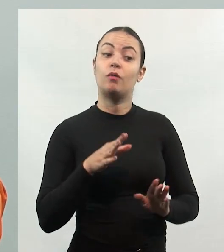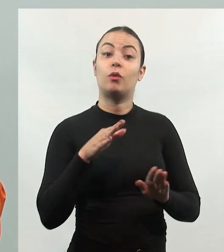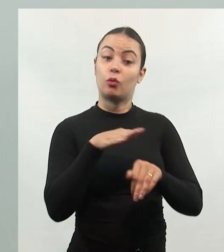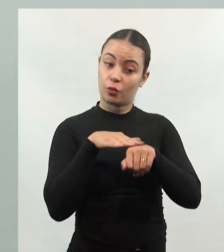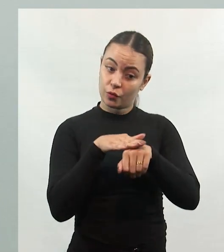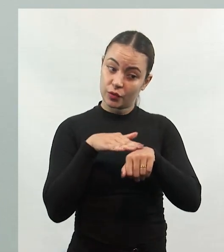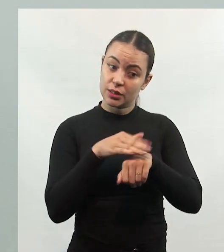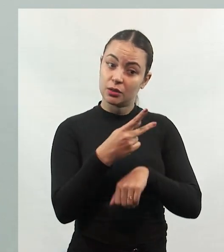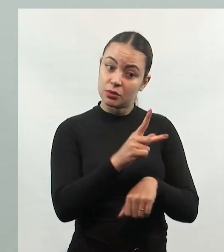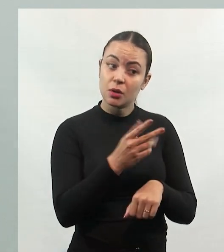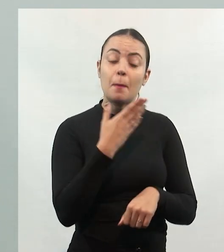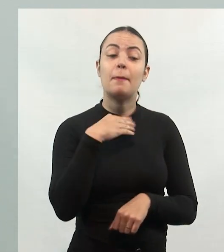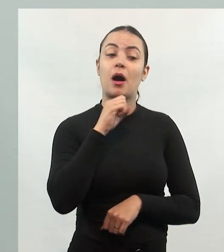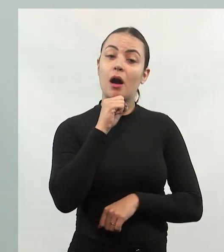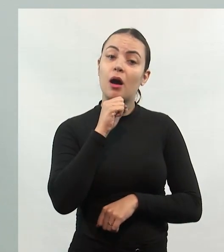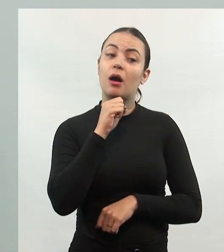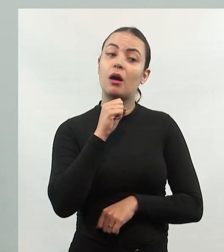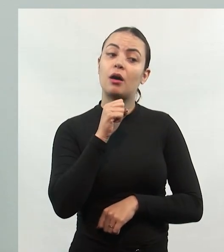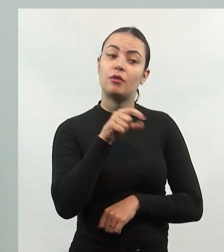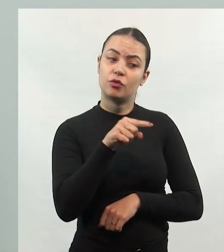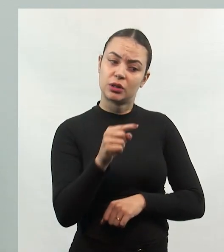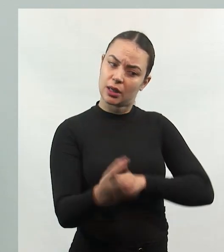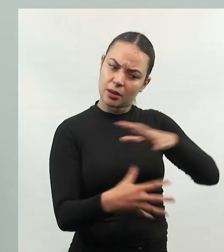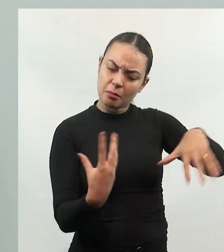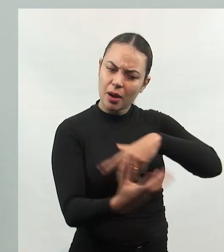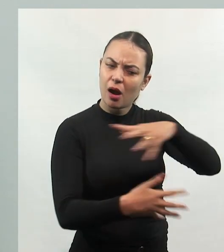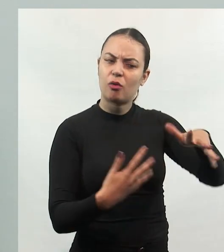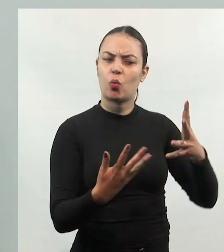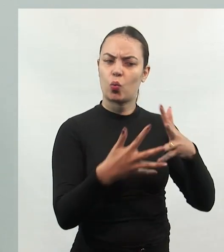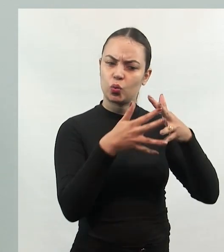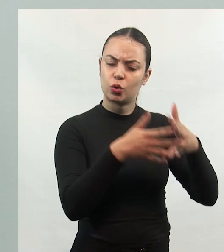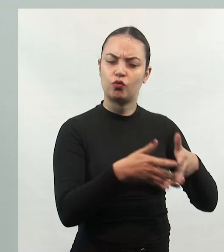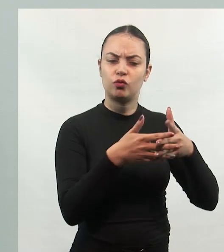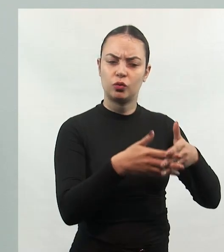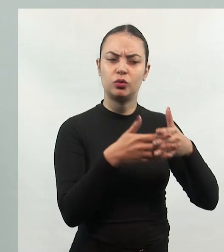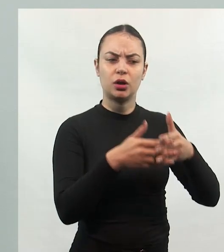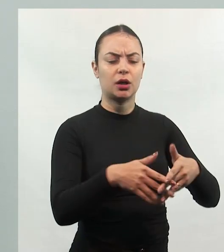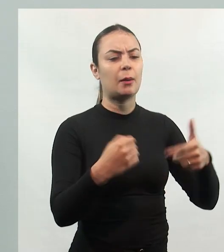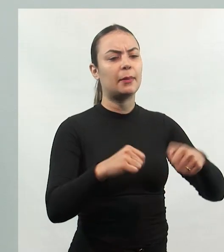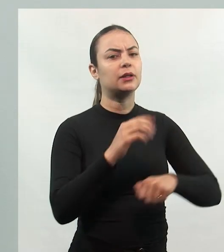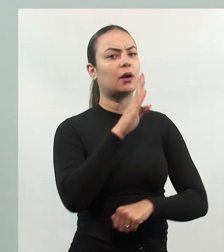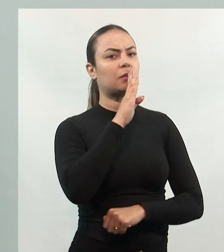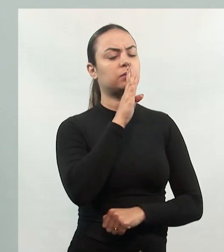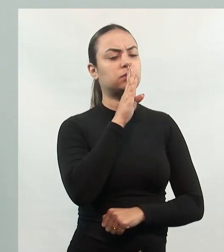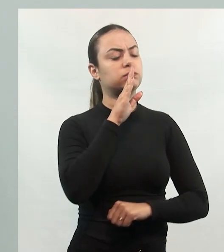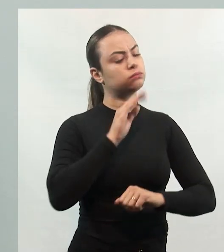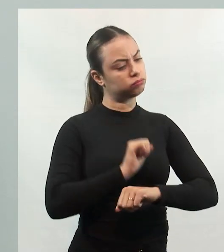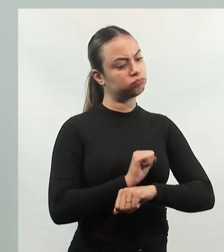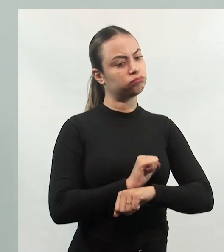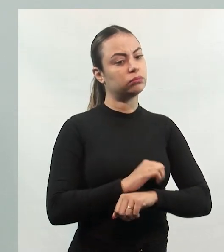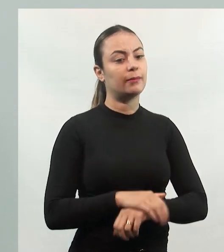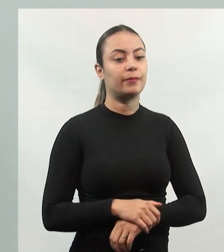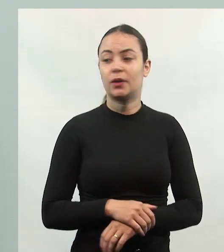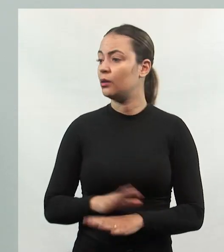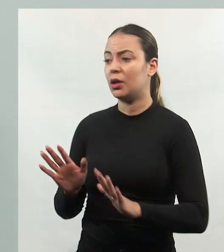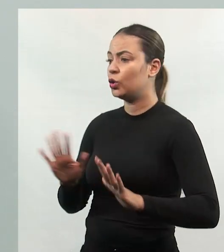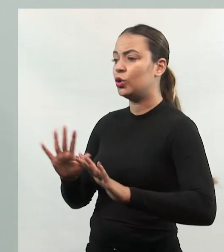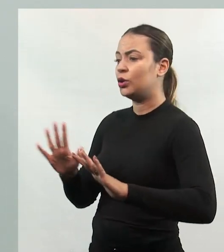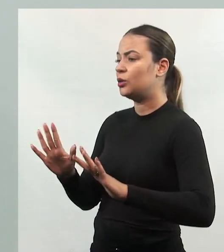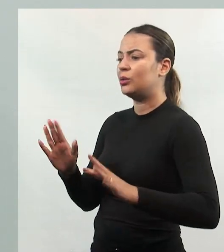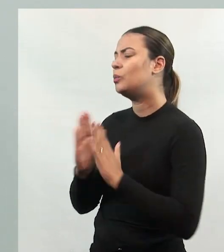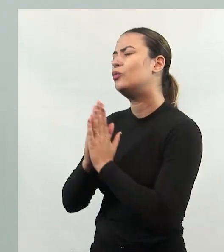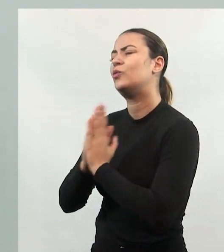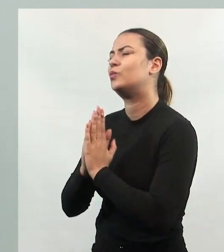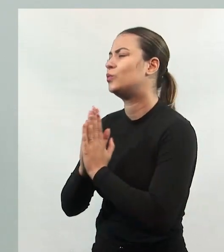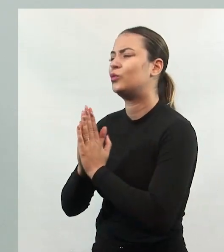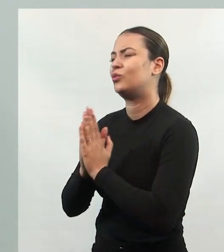um pouquinho. Já tem uns 23 anos, mais 6 que ele tinha, ele já deve estar com quase 30 anos, mas não vou dizer o nome, mas nunca